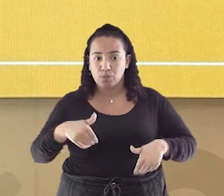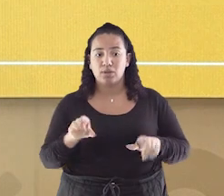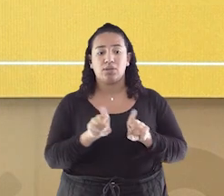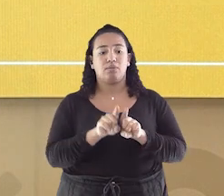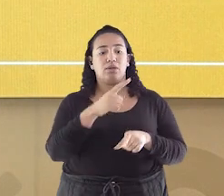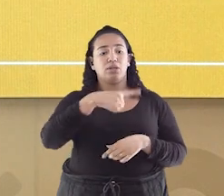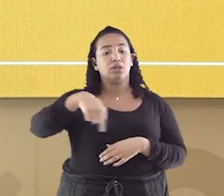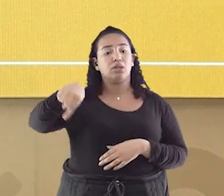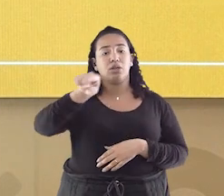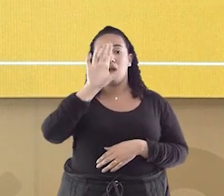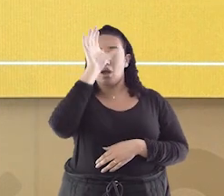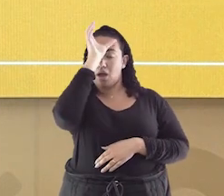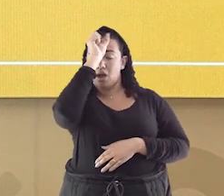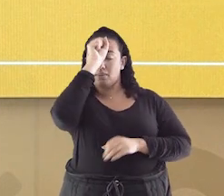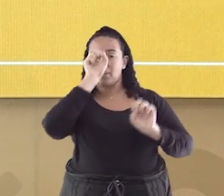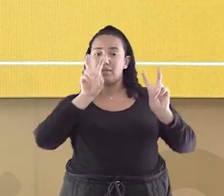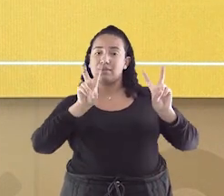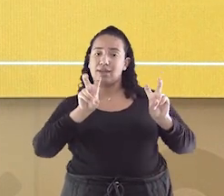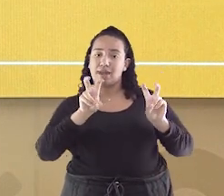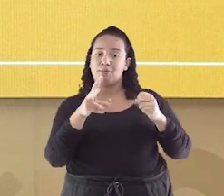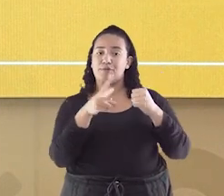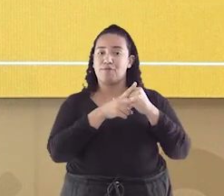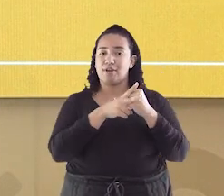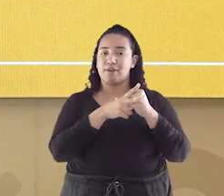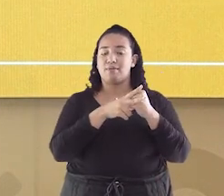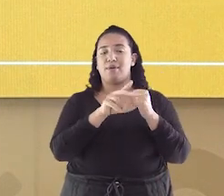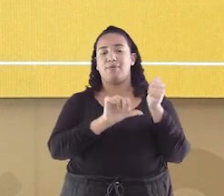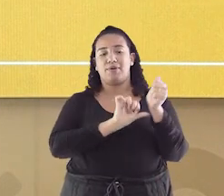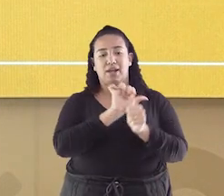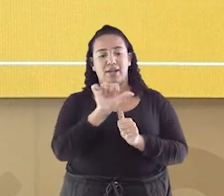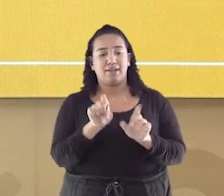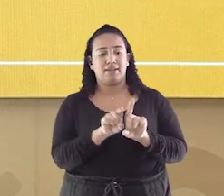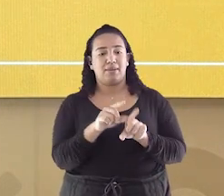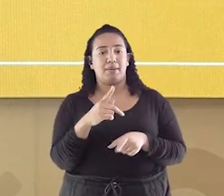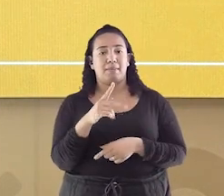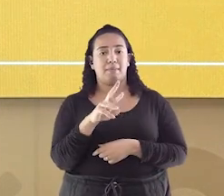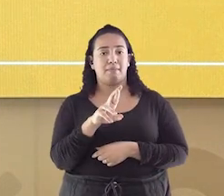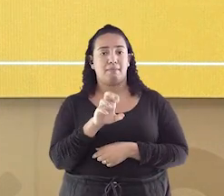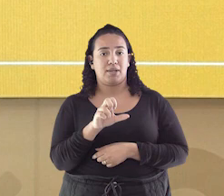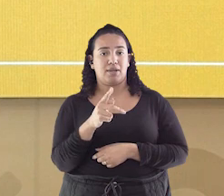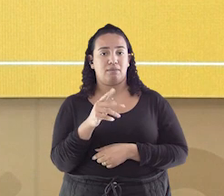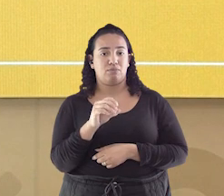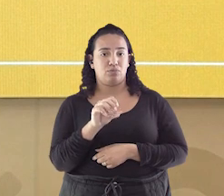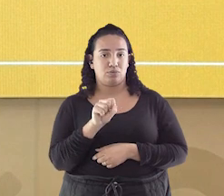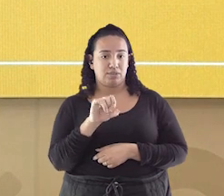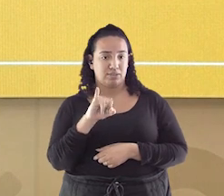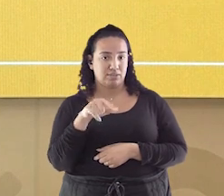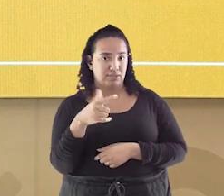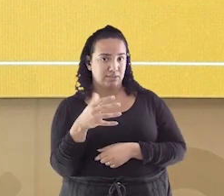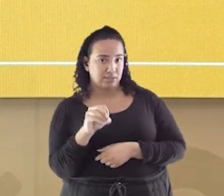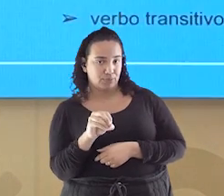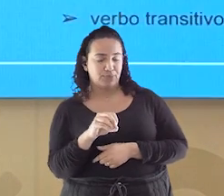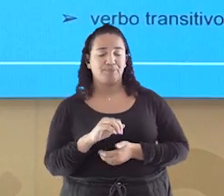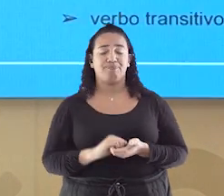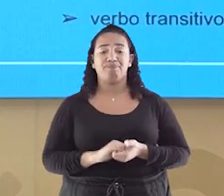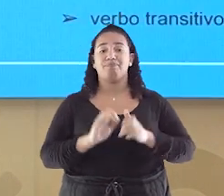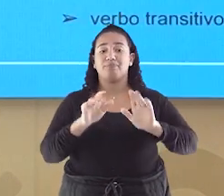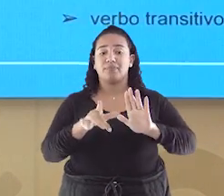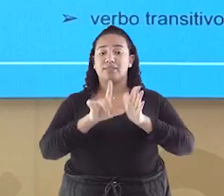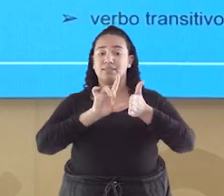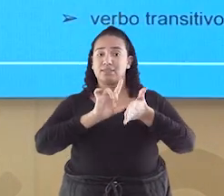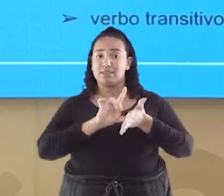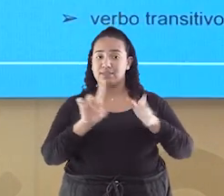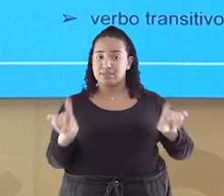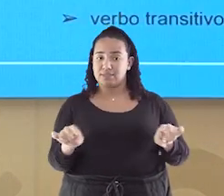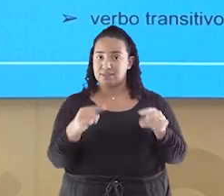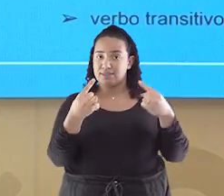também aprendemos sobre preposições e transitividade verbal. E antes de nos despedir, que tal um desafio? Pesquisem